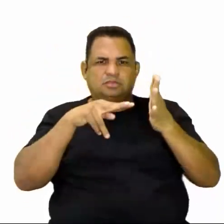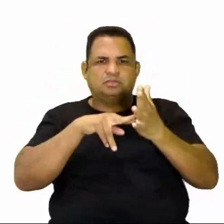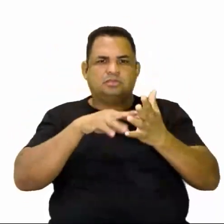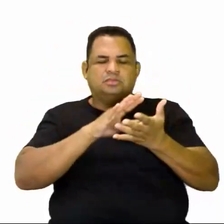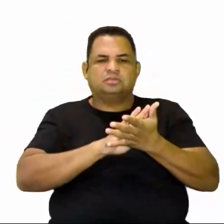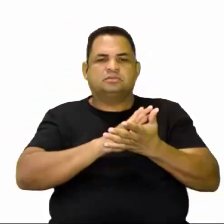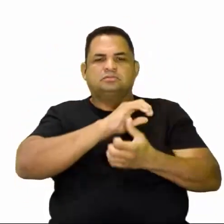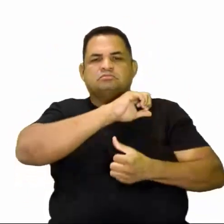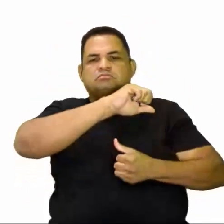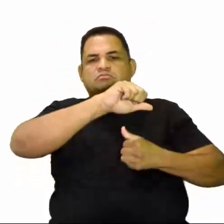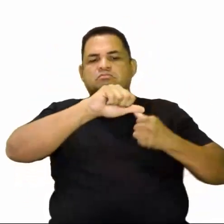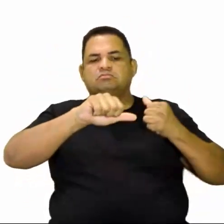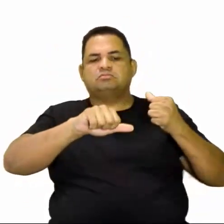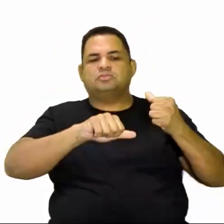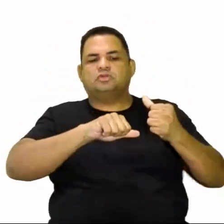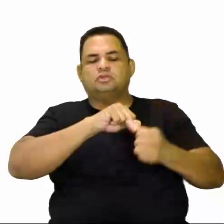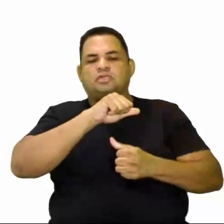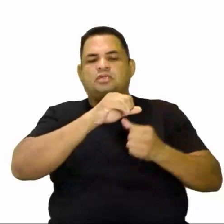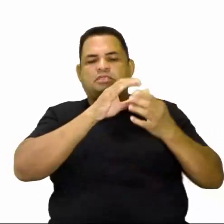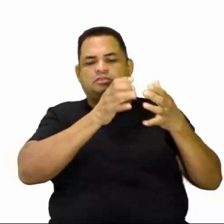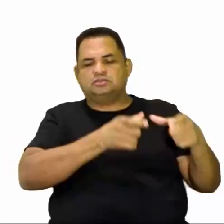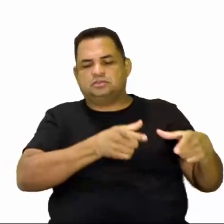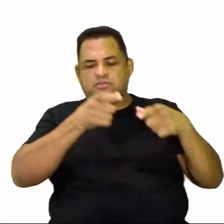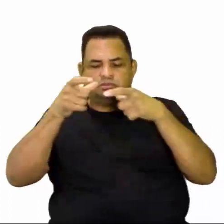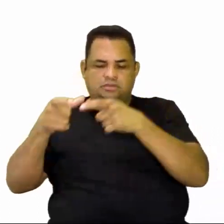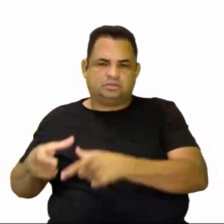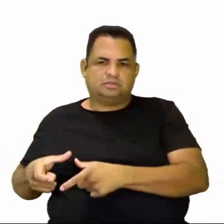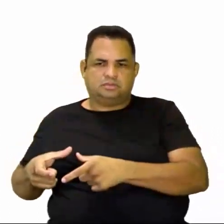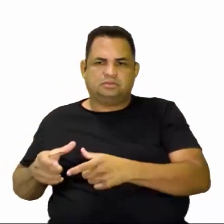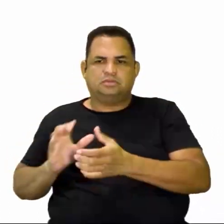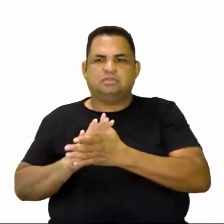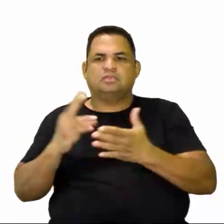significa transposição, que é o